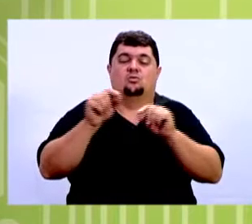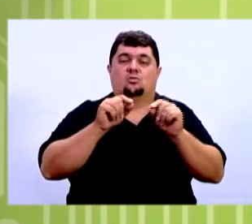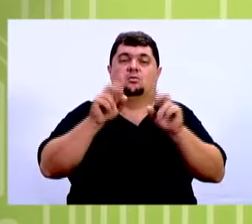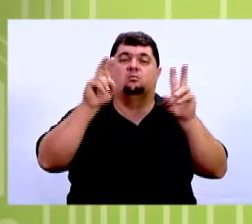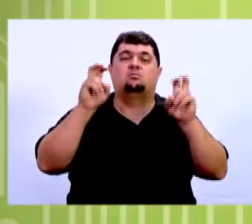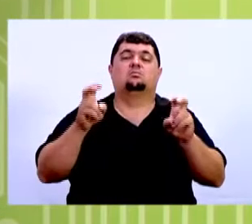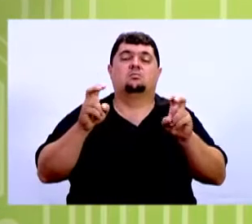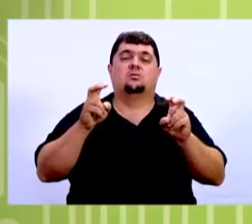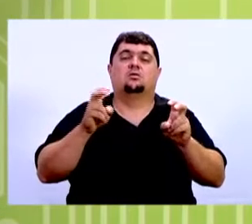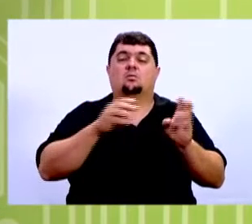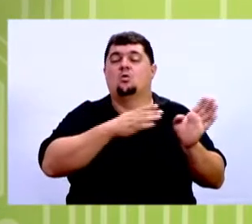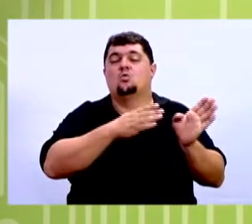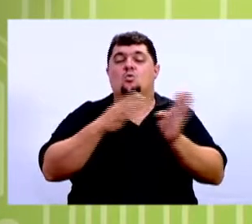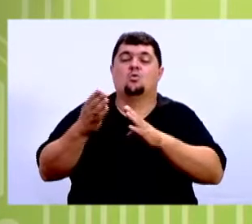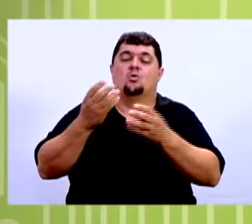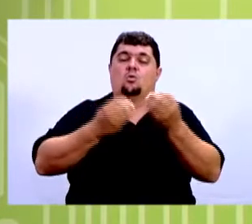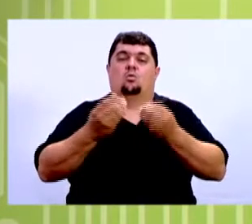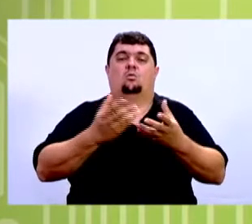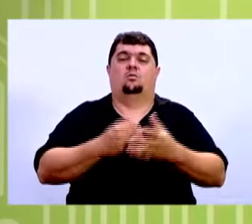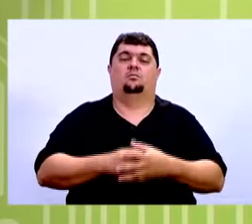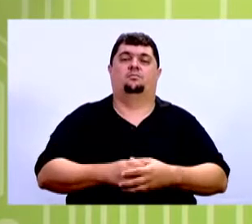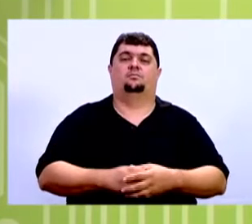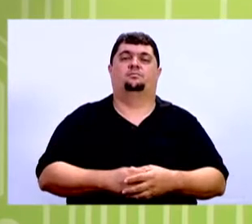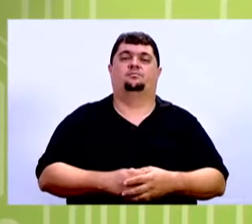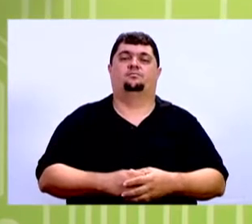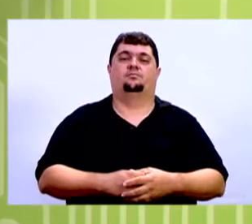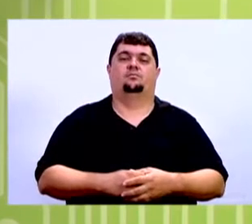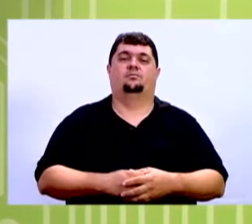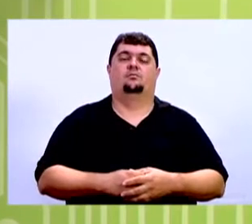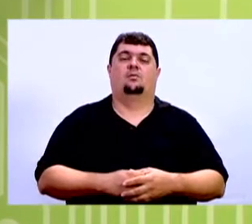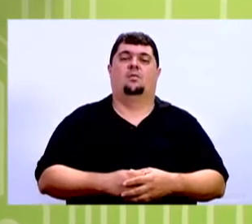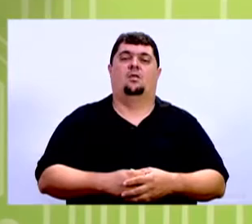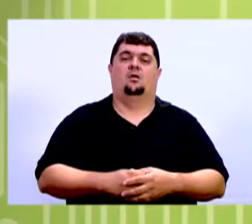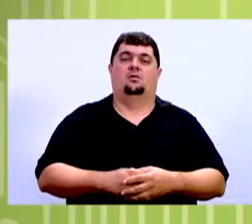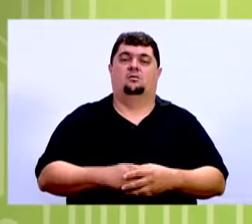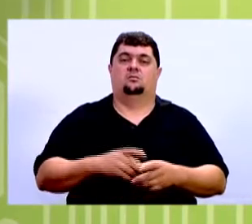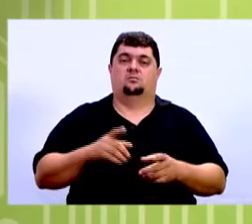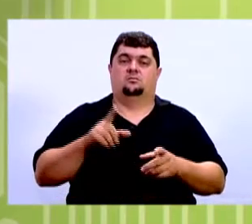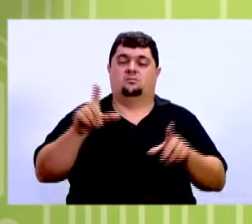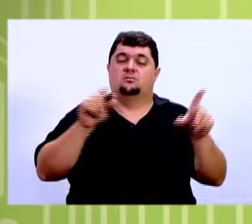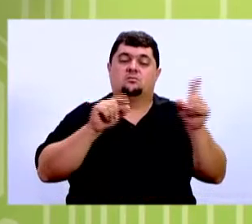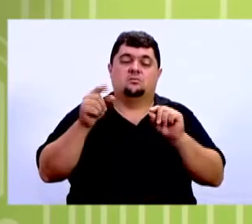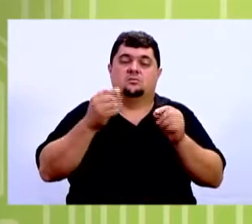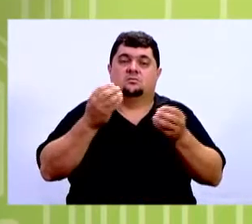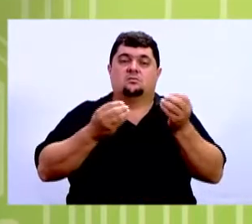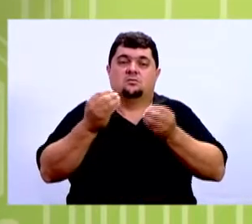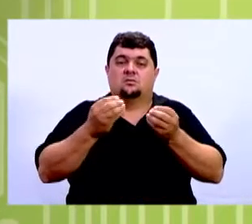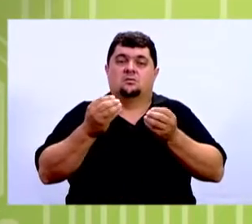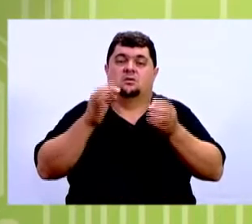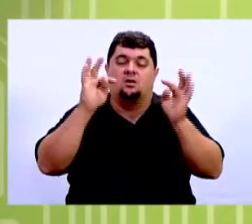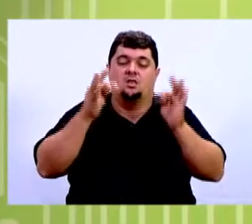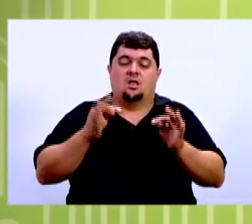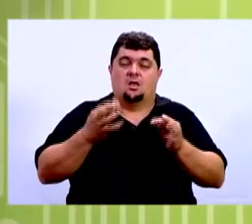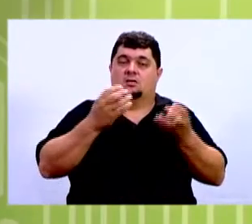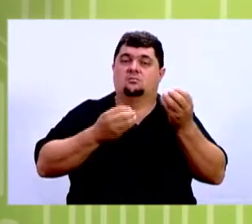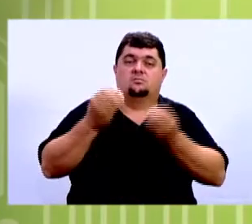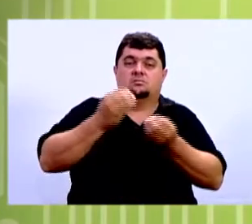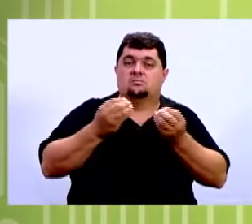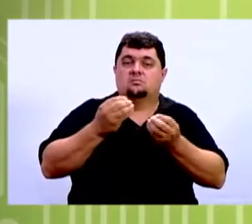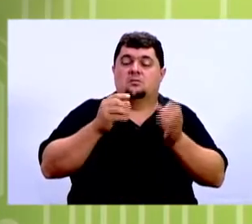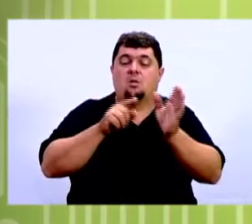o caminho que você vai seguir, correto? Então, a definição de um procedimento, a definição de uma técnica ou a definição de